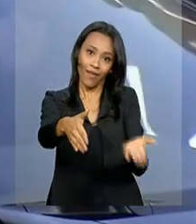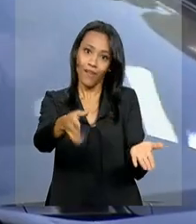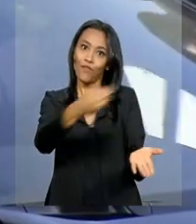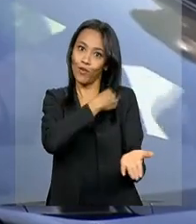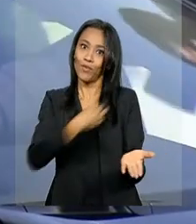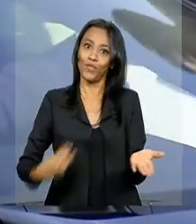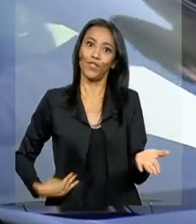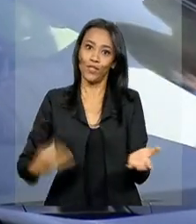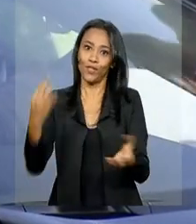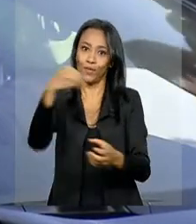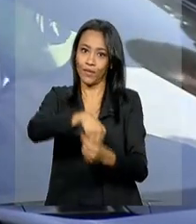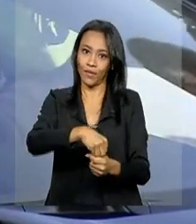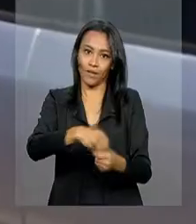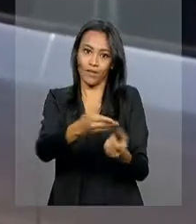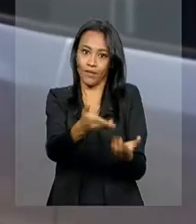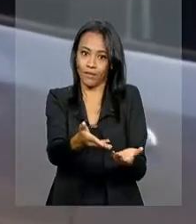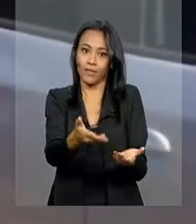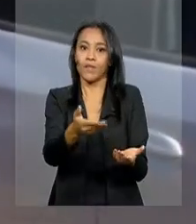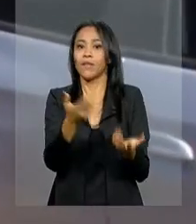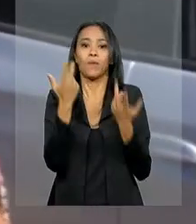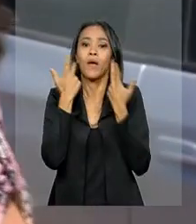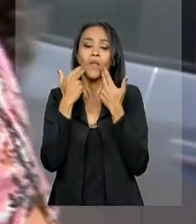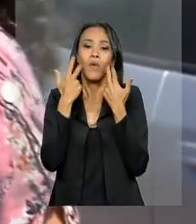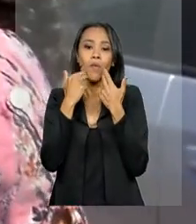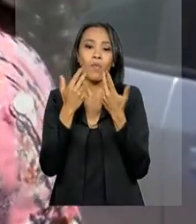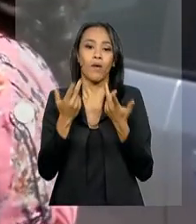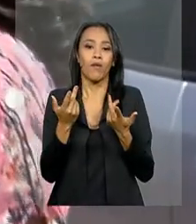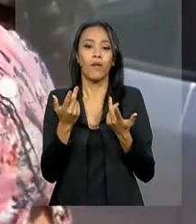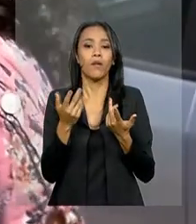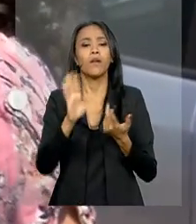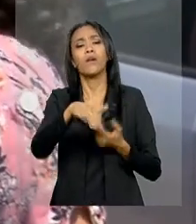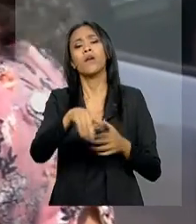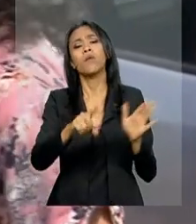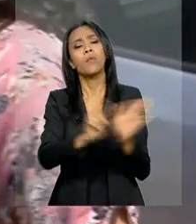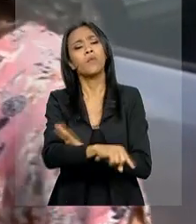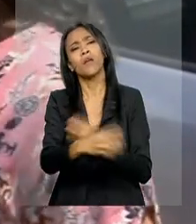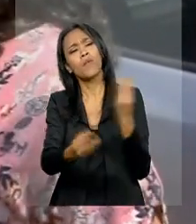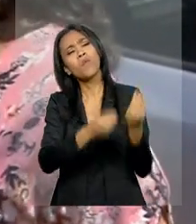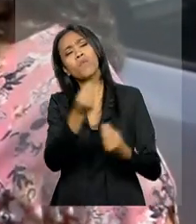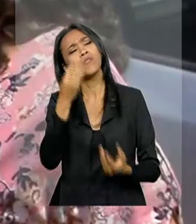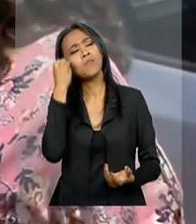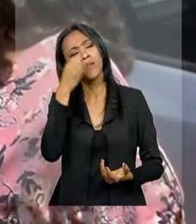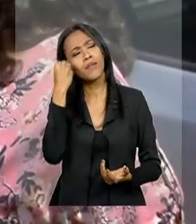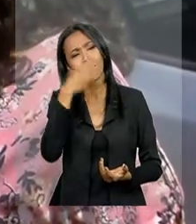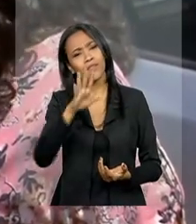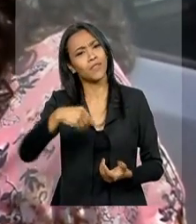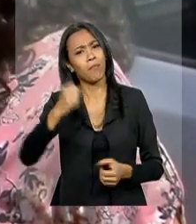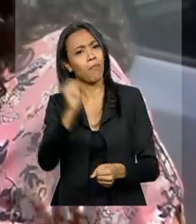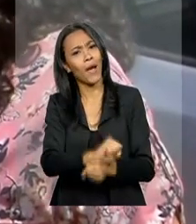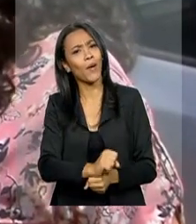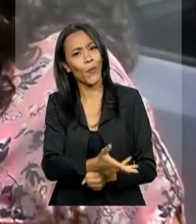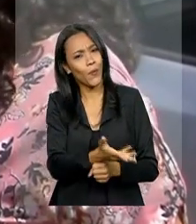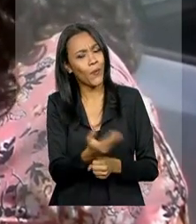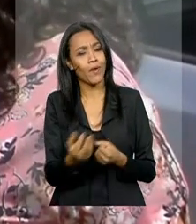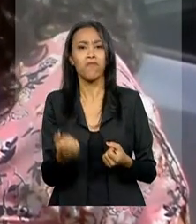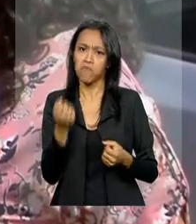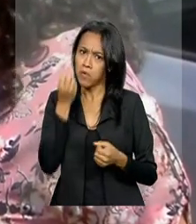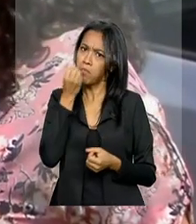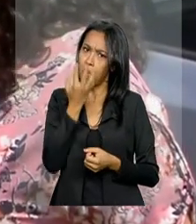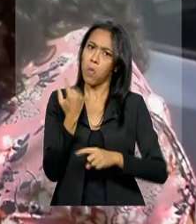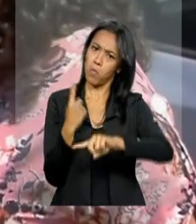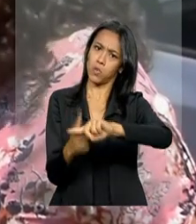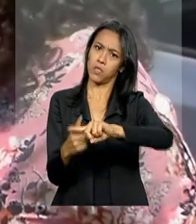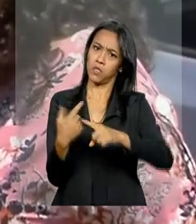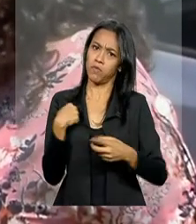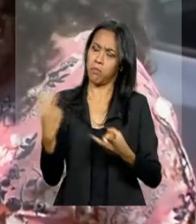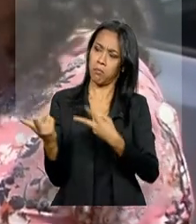Alexandre Baldi, não é uma coisa muito comum. Ministro, como é foi a experiência? Olha, foi muito positiva perceber que a